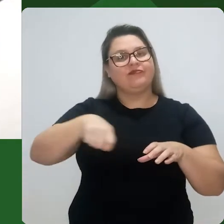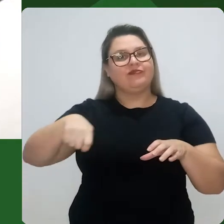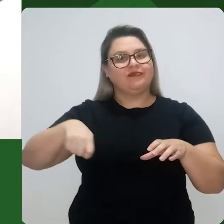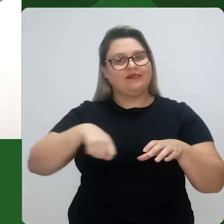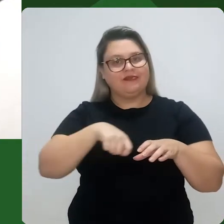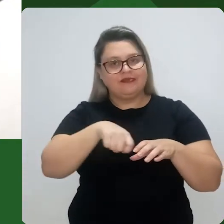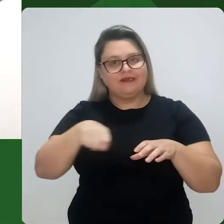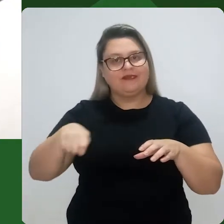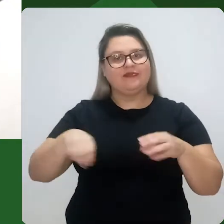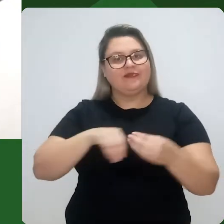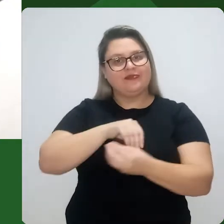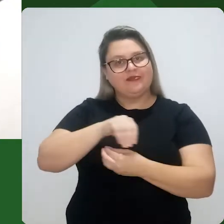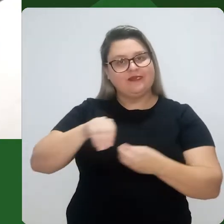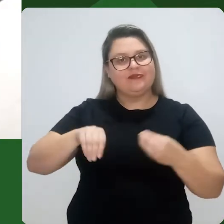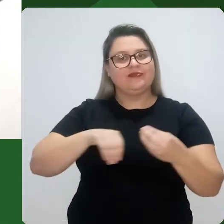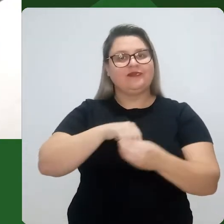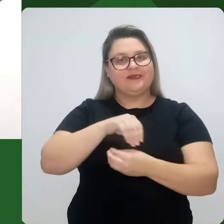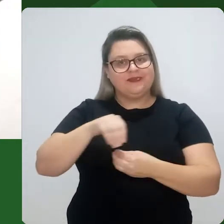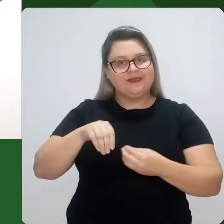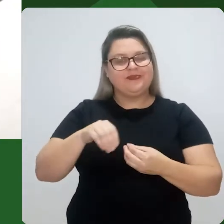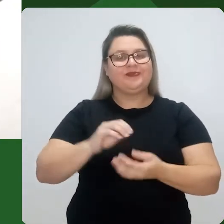uniforme